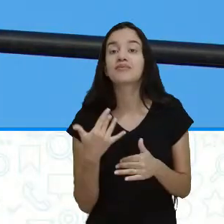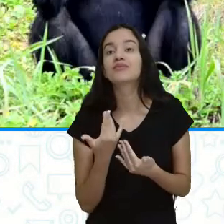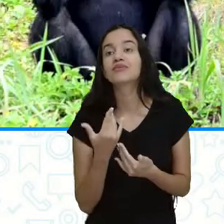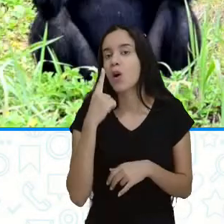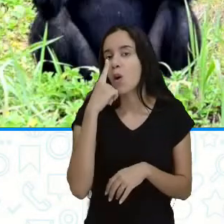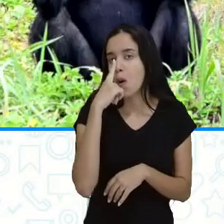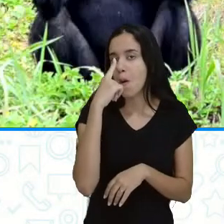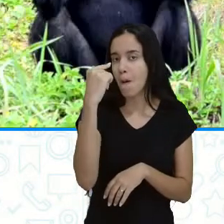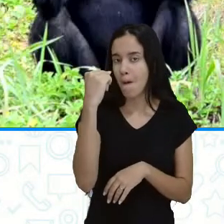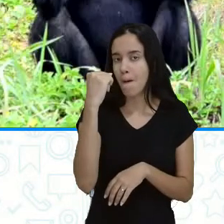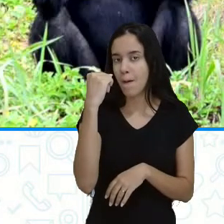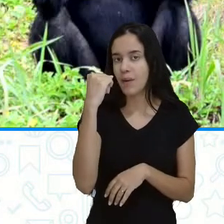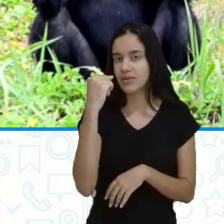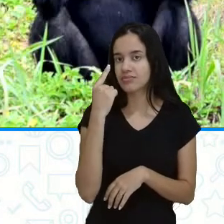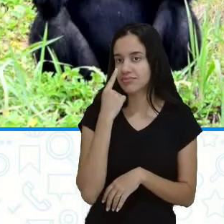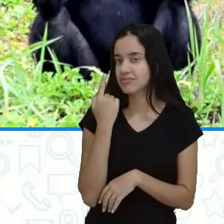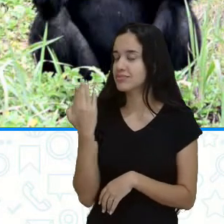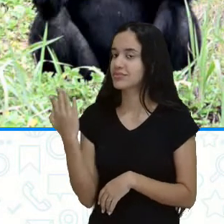pomba,